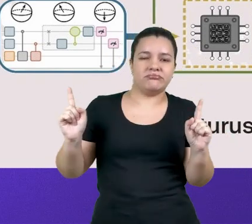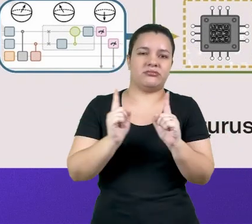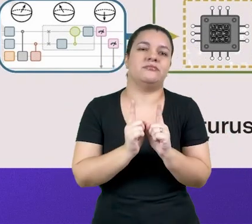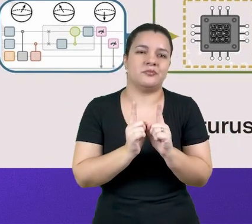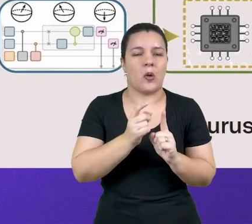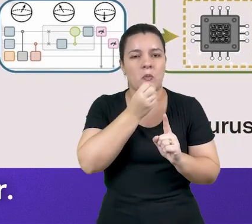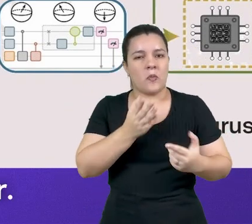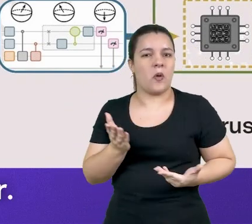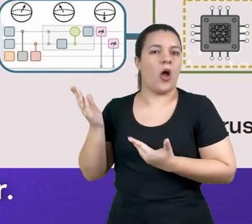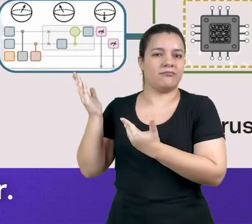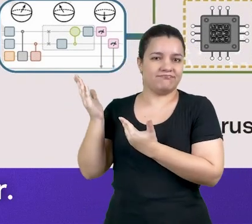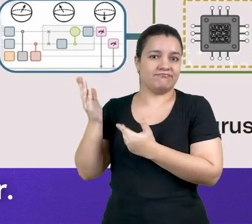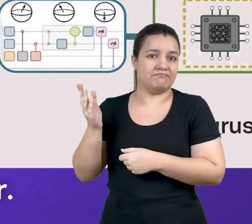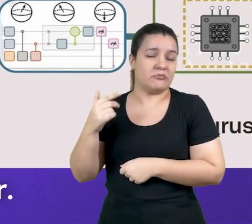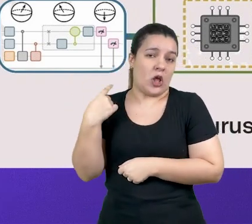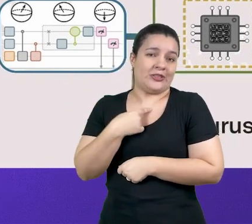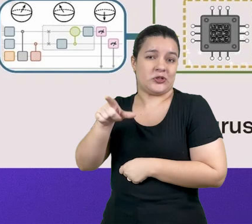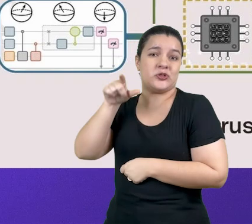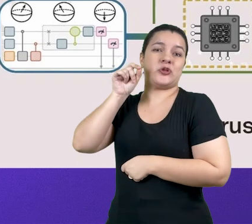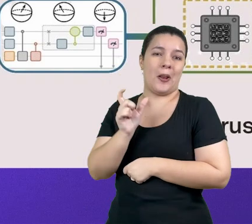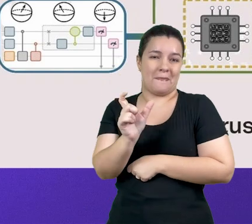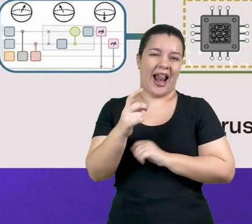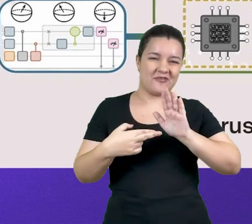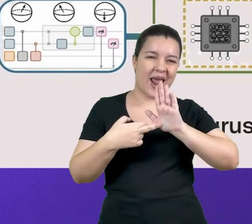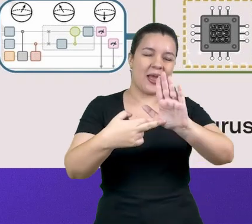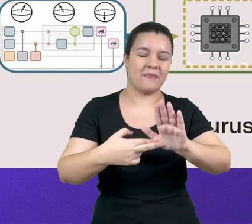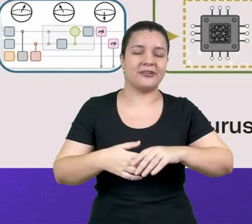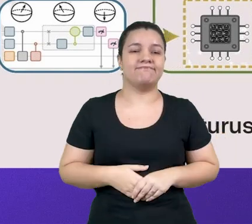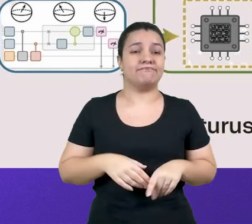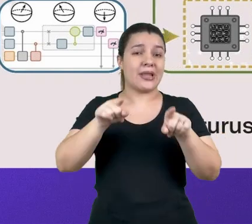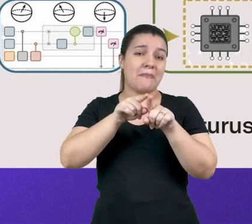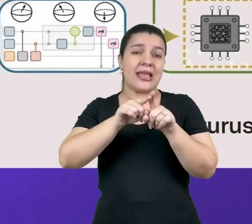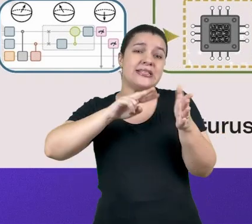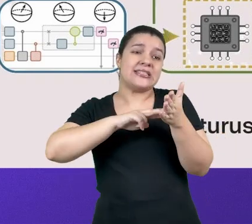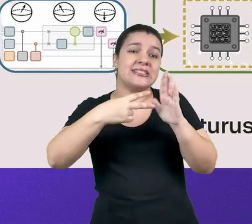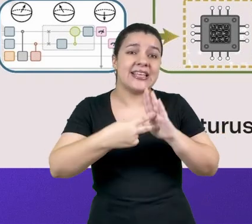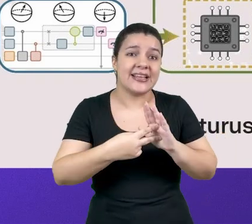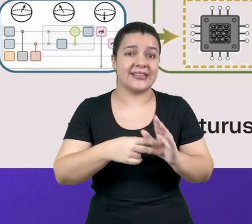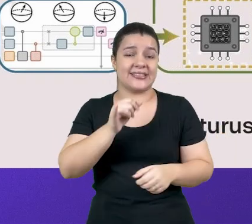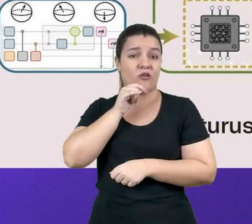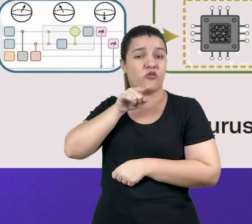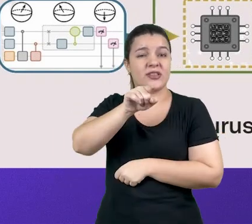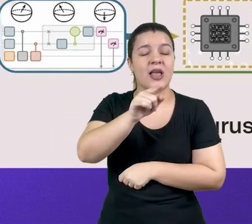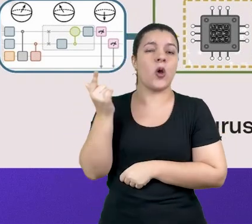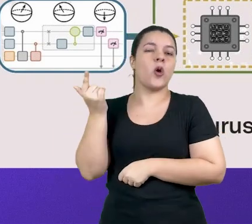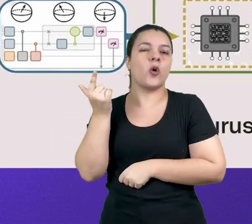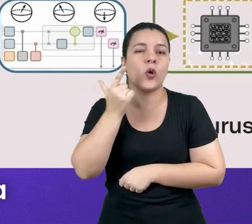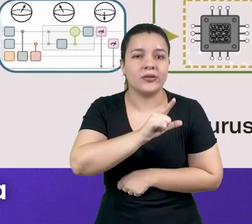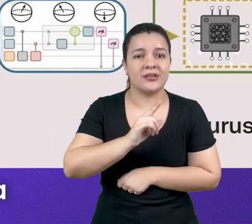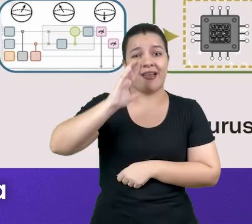quântica é muito bom para o que a gente quer representar. E, de uma forma também bem simples, você